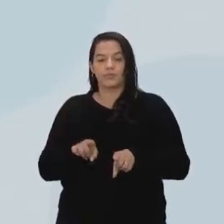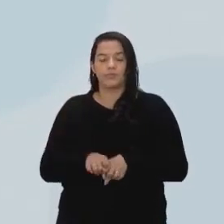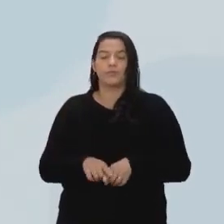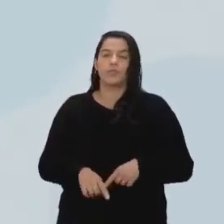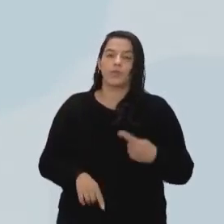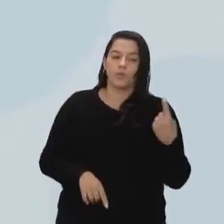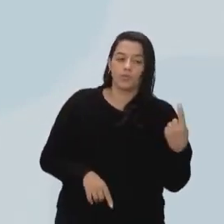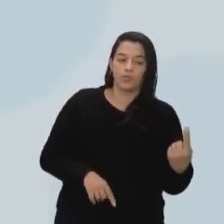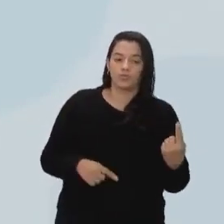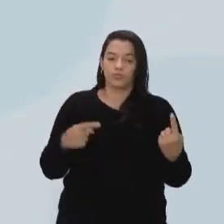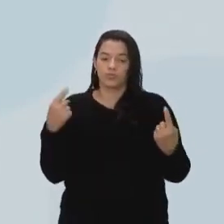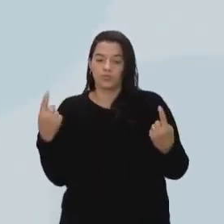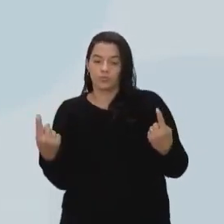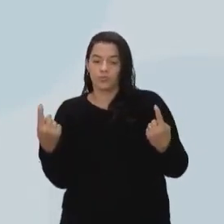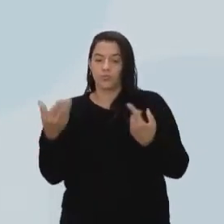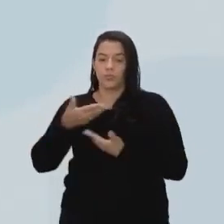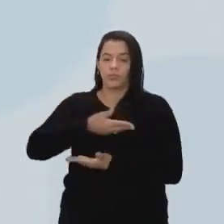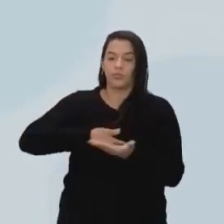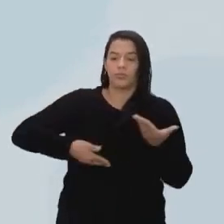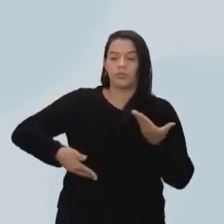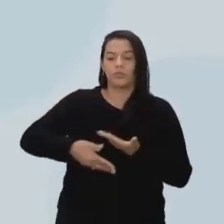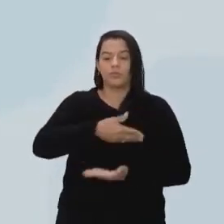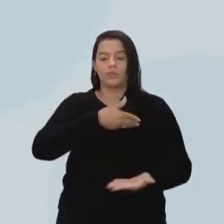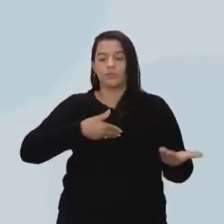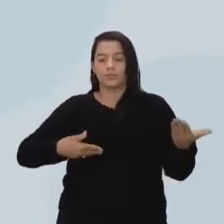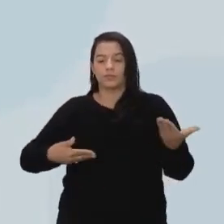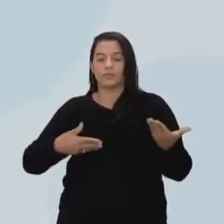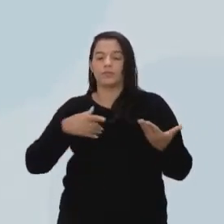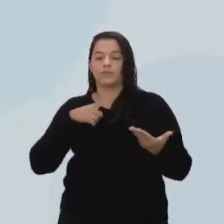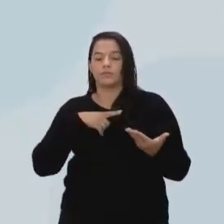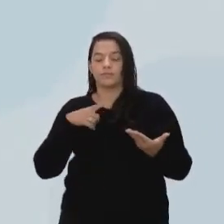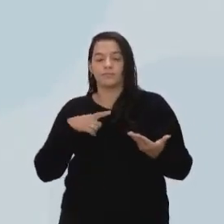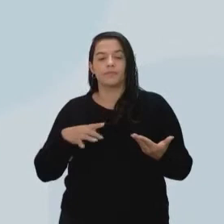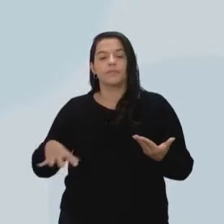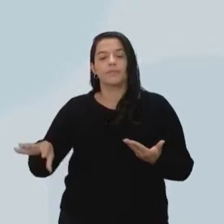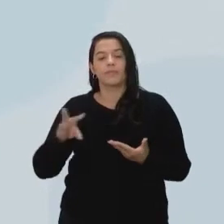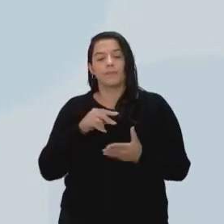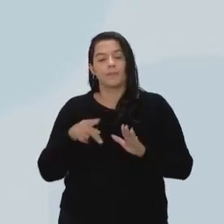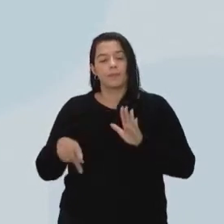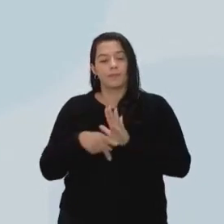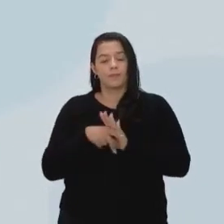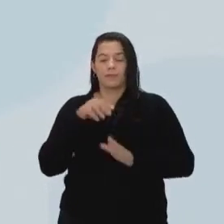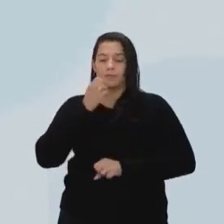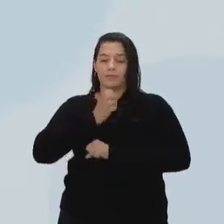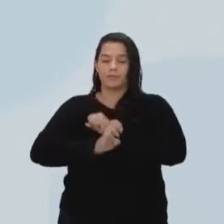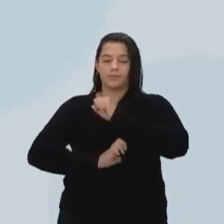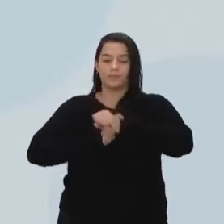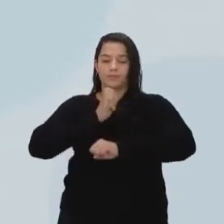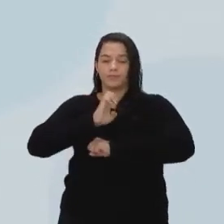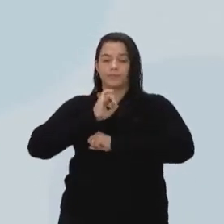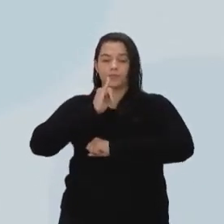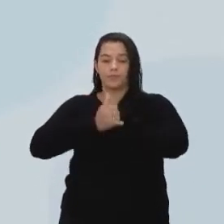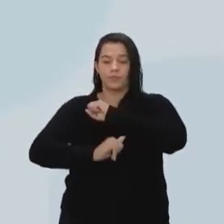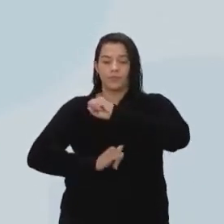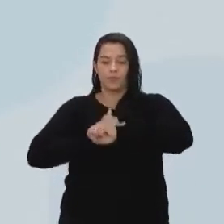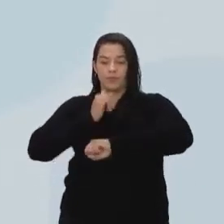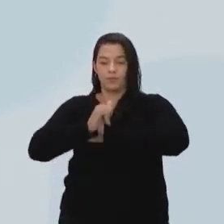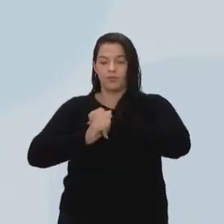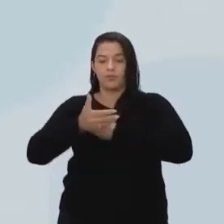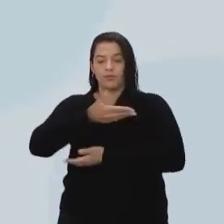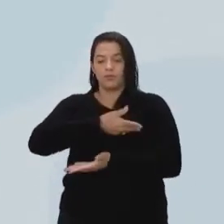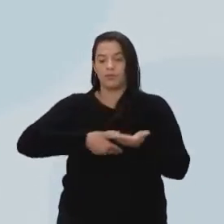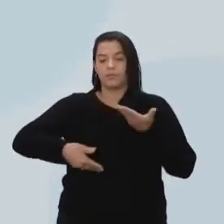um átomo compartilha um elétron da sua estrutura atômica com um elétron